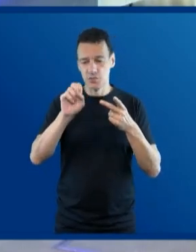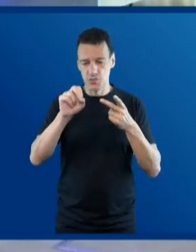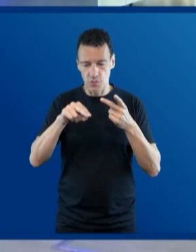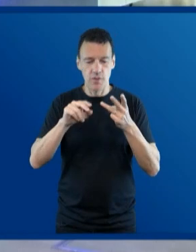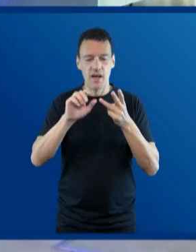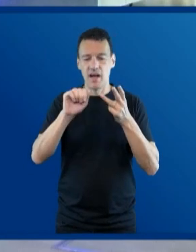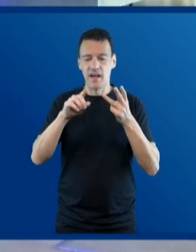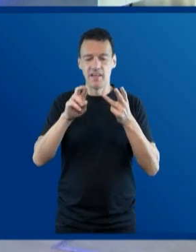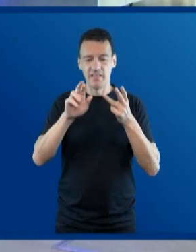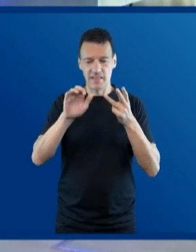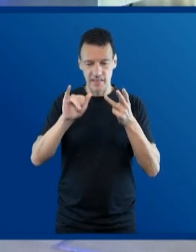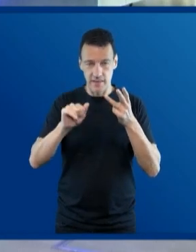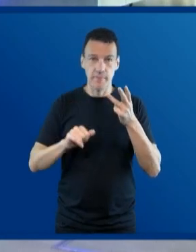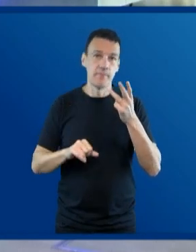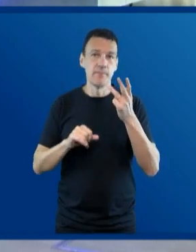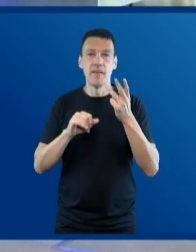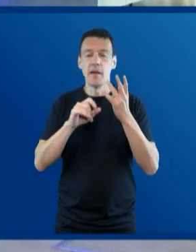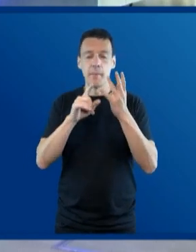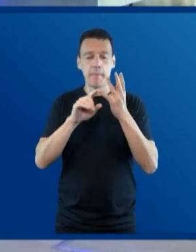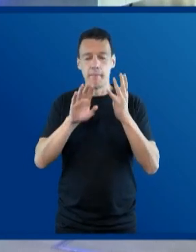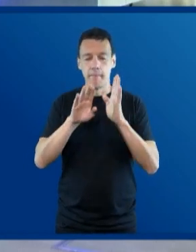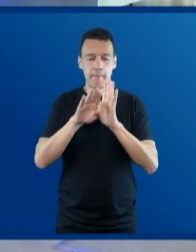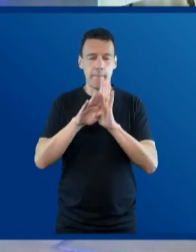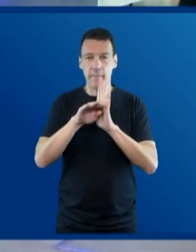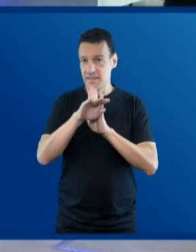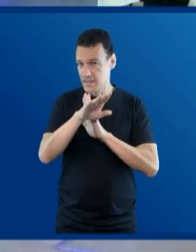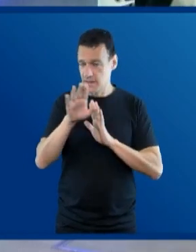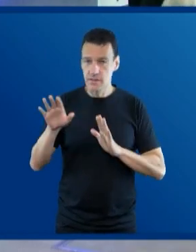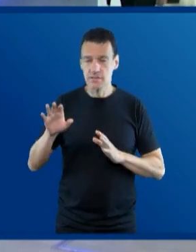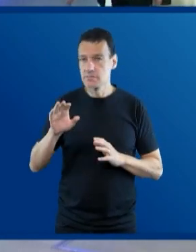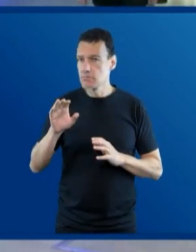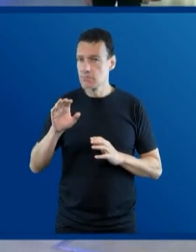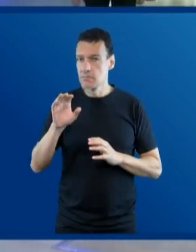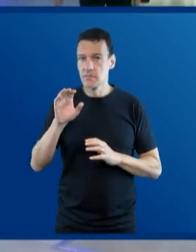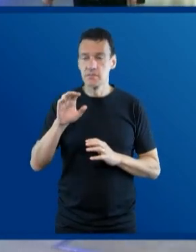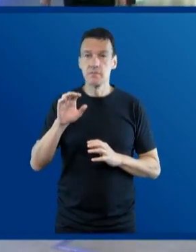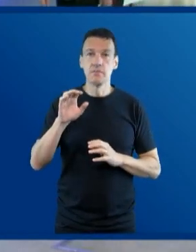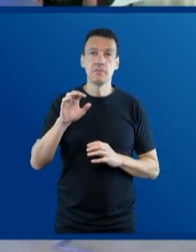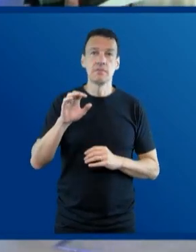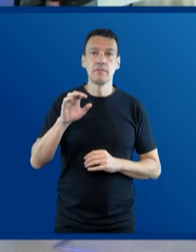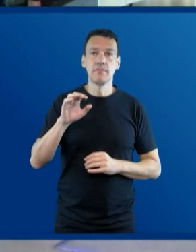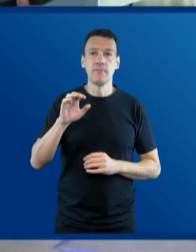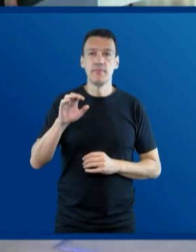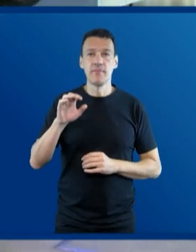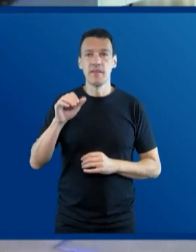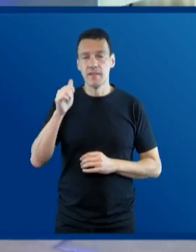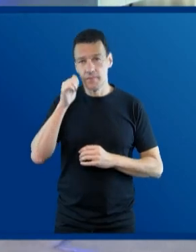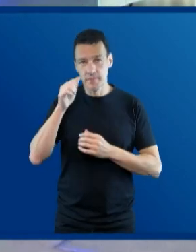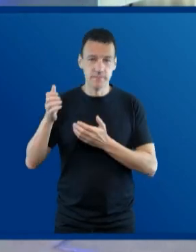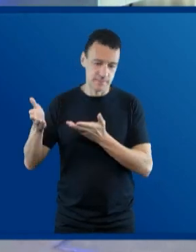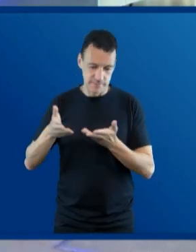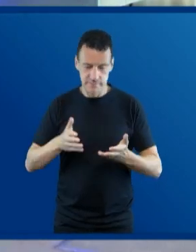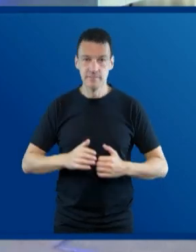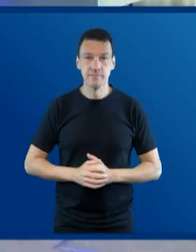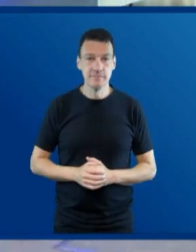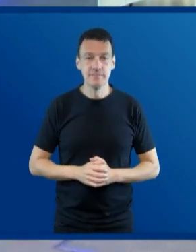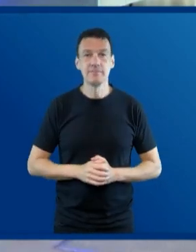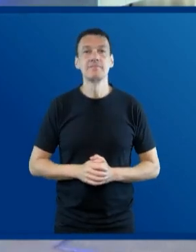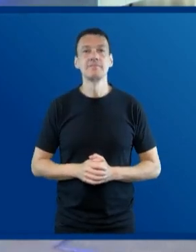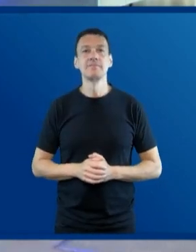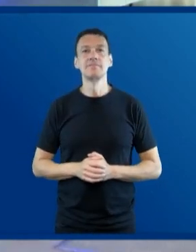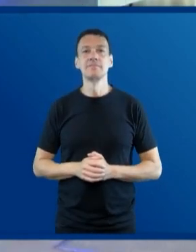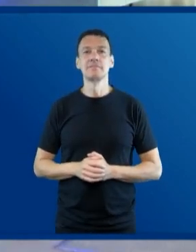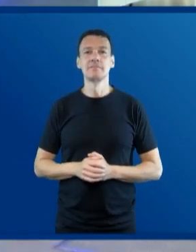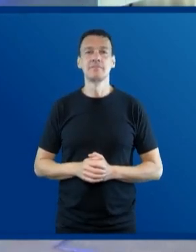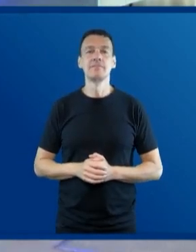Da B3, Cris e Marina, em nome de todos do time de educação, do time aqui da B3, vem para cá também. Gostaria de